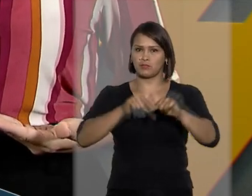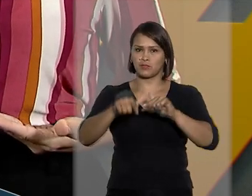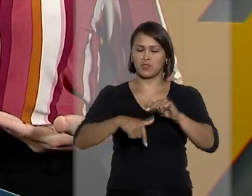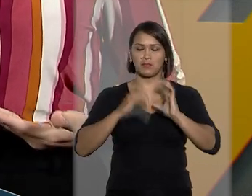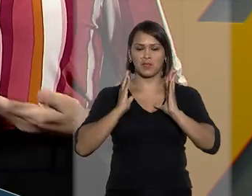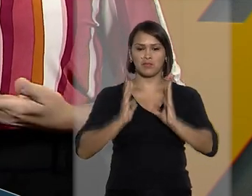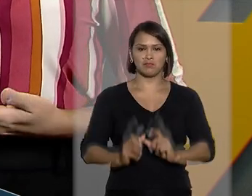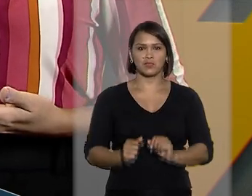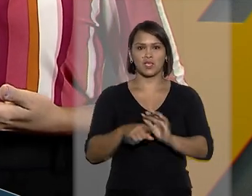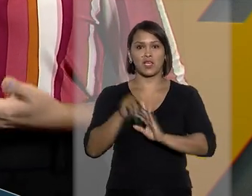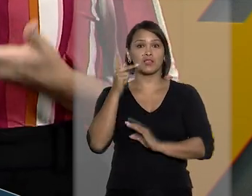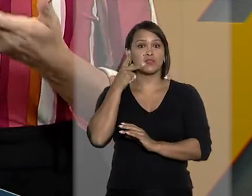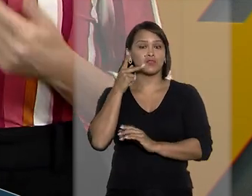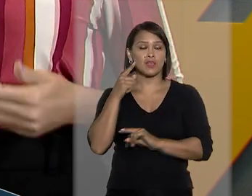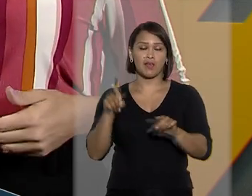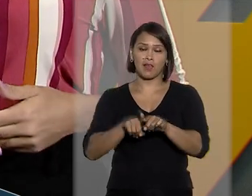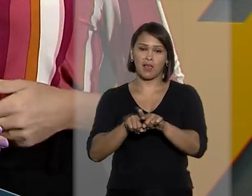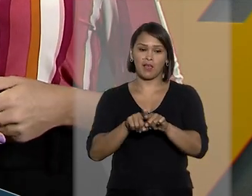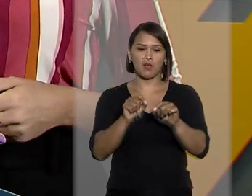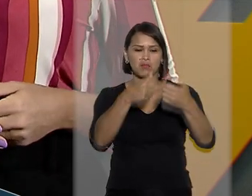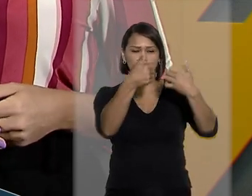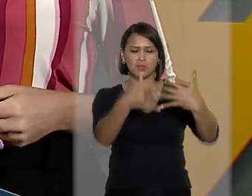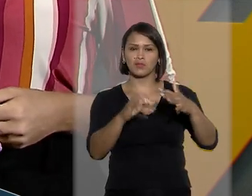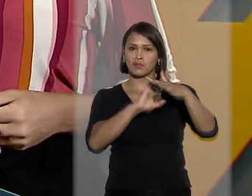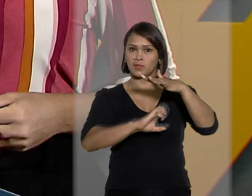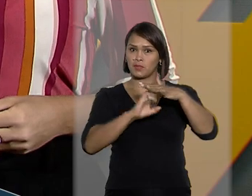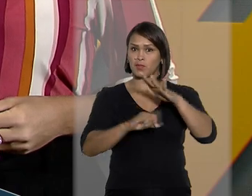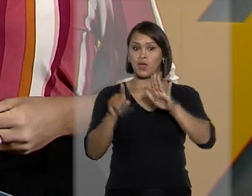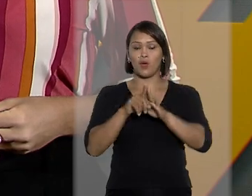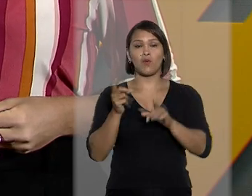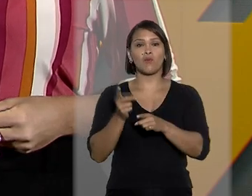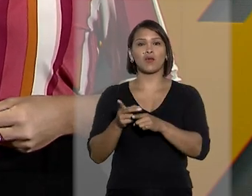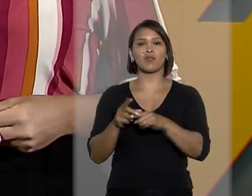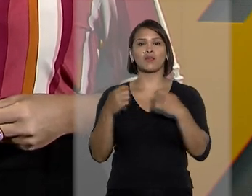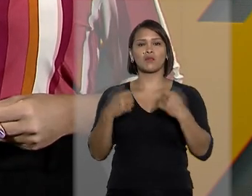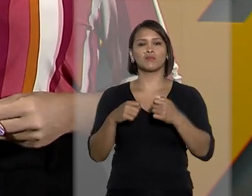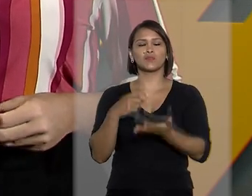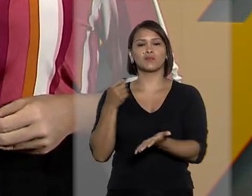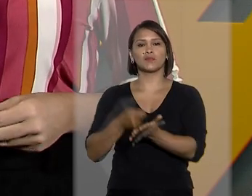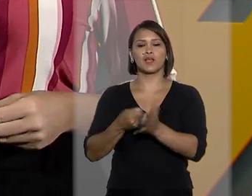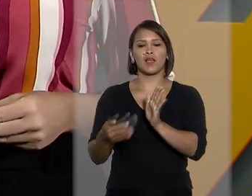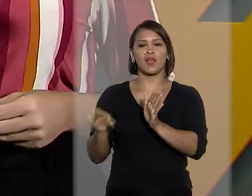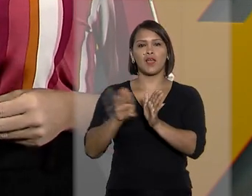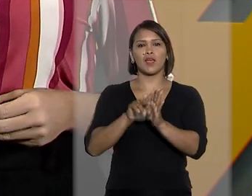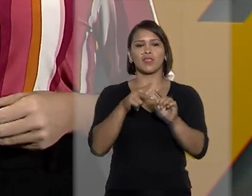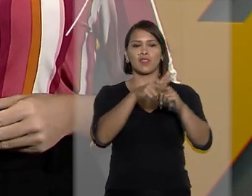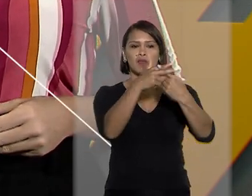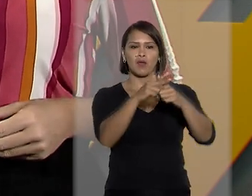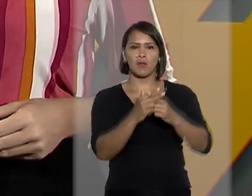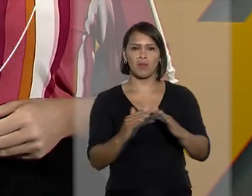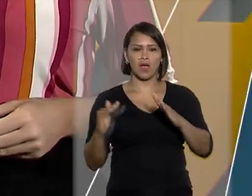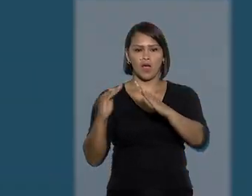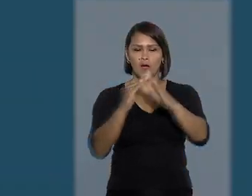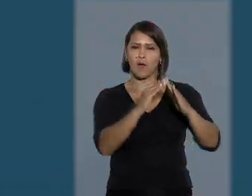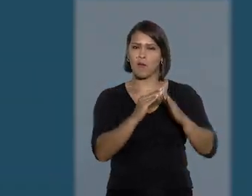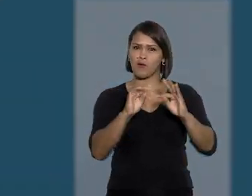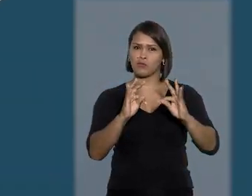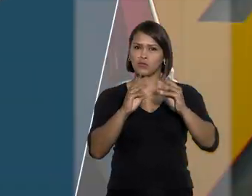de saneamento no Ceará, como alegado pela empresa. O aluguel deverá ser pago até o reparo do